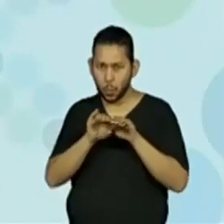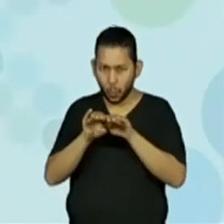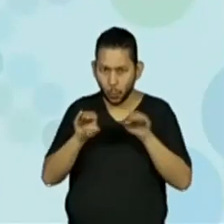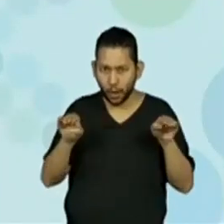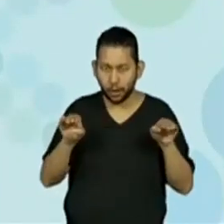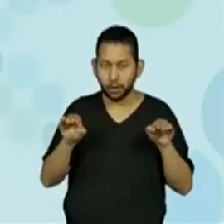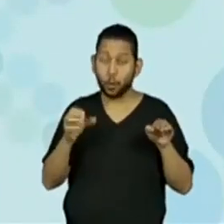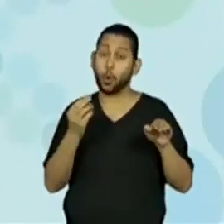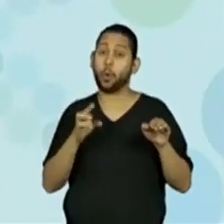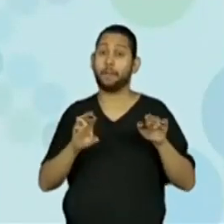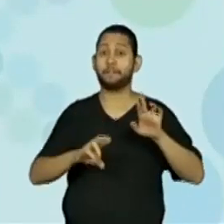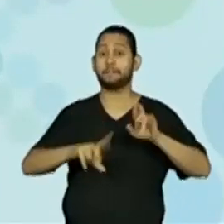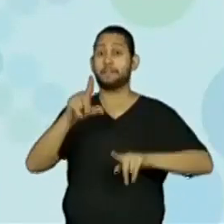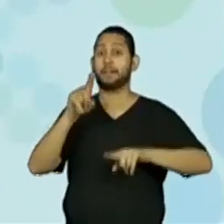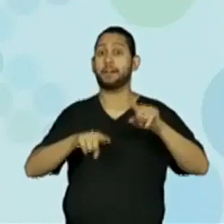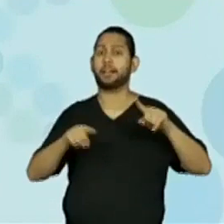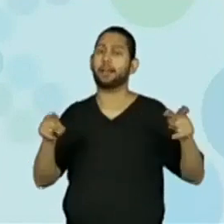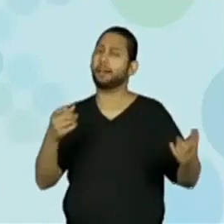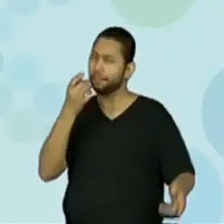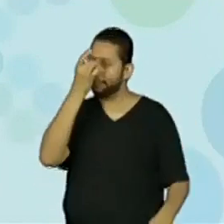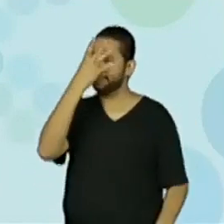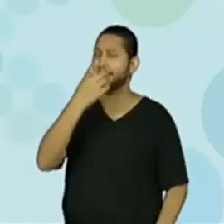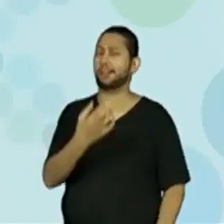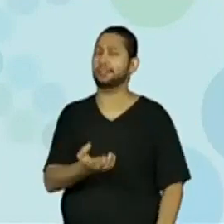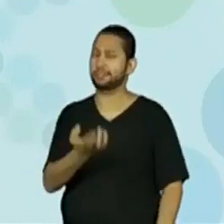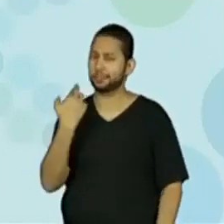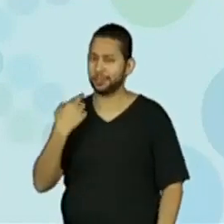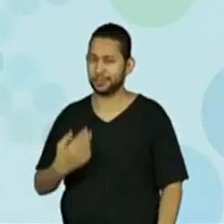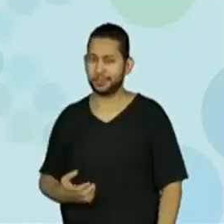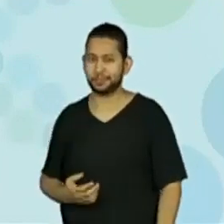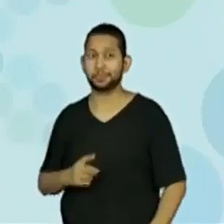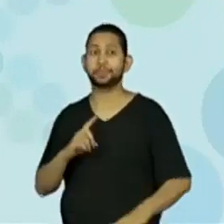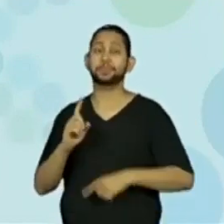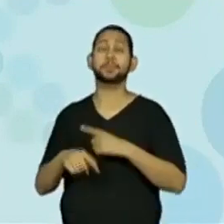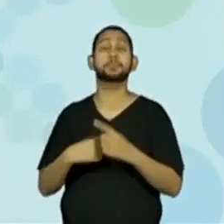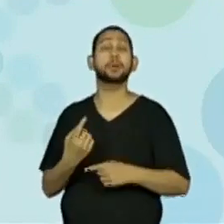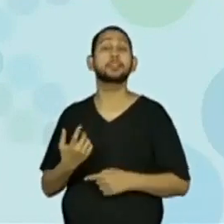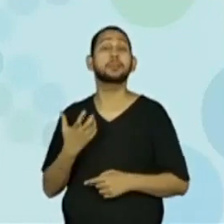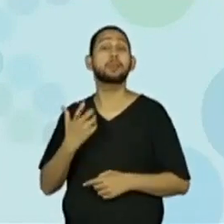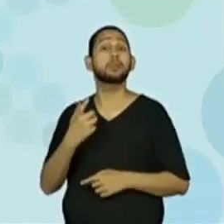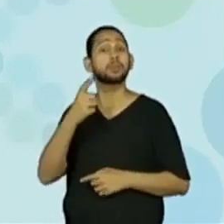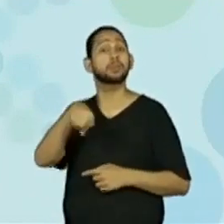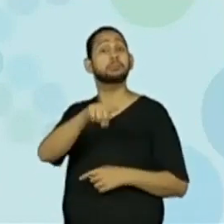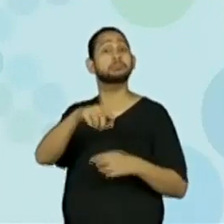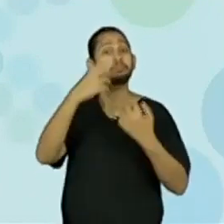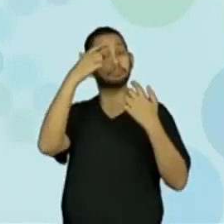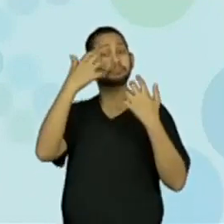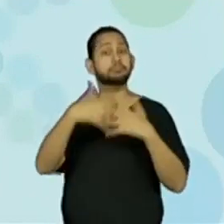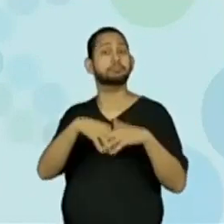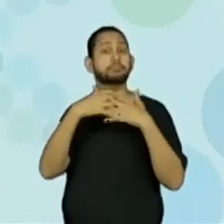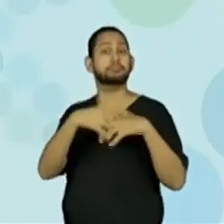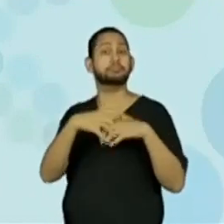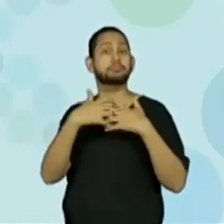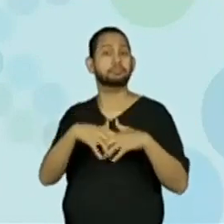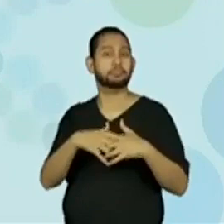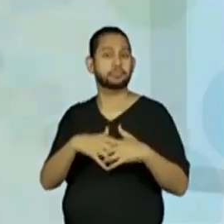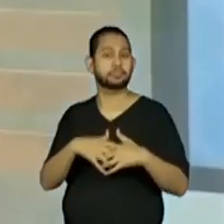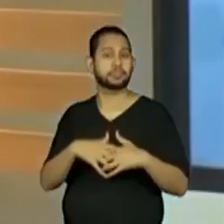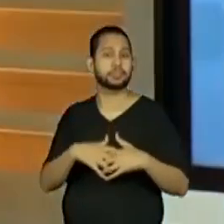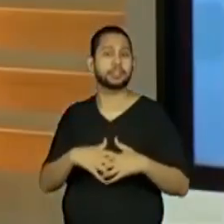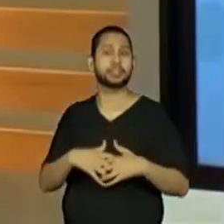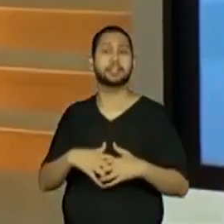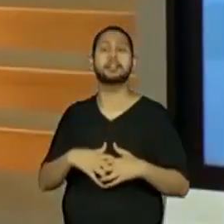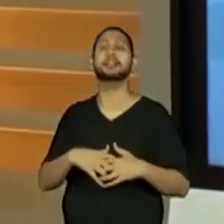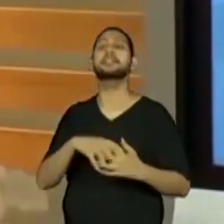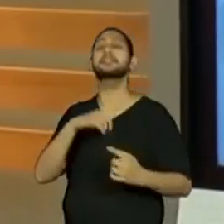ou diferentes? Essa é fácil. E aí eu quero que vocês pensem, e agora vai ficar mais fácil. E aí vocês